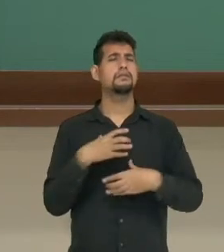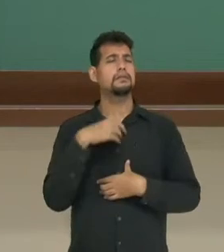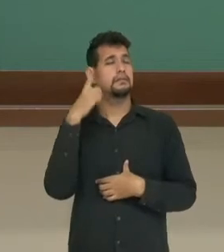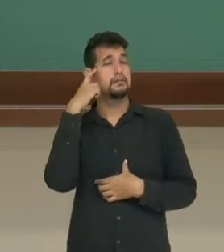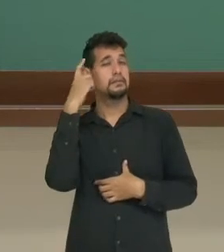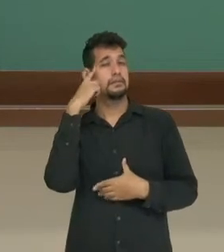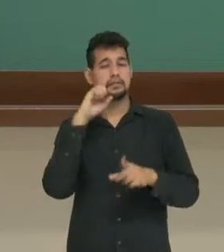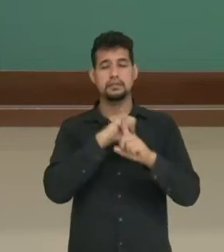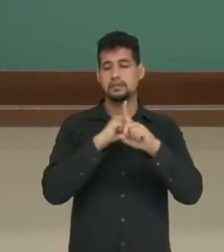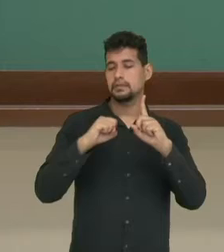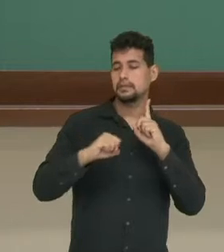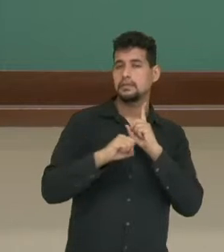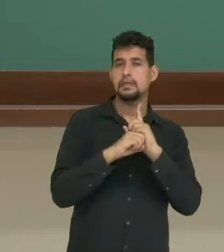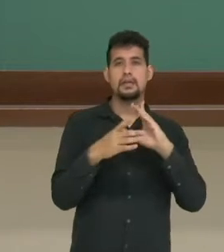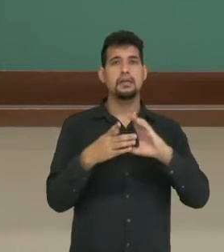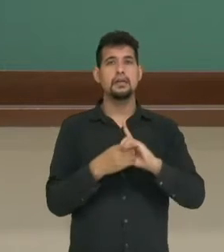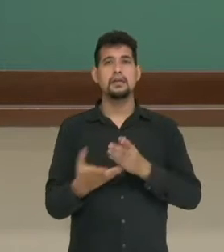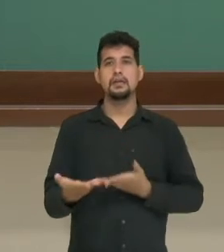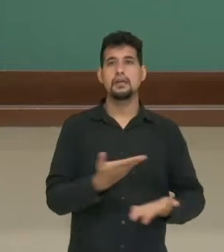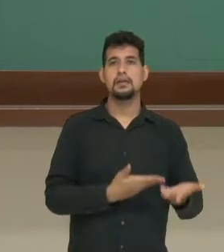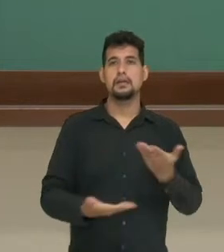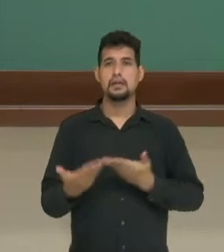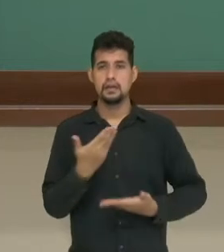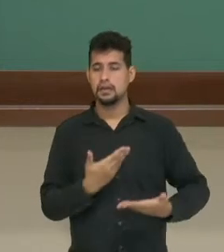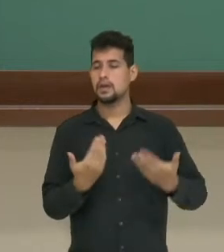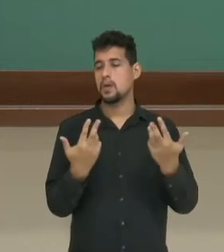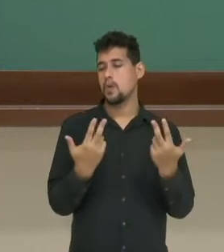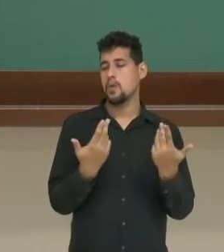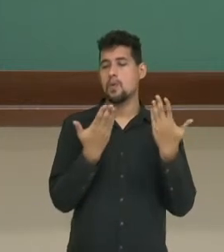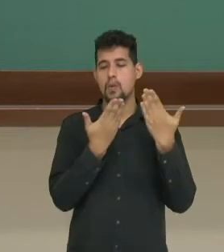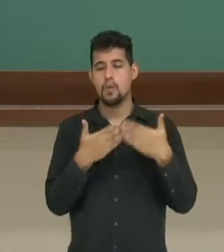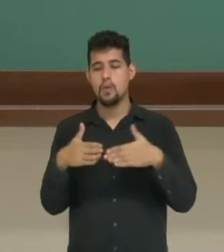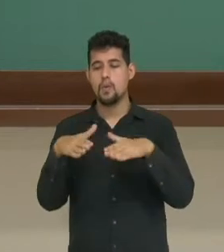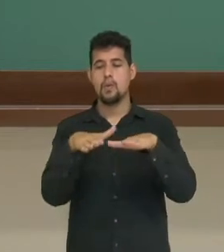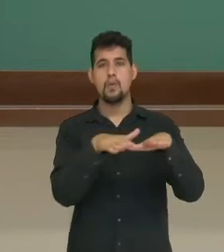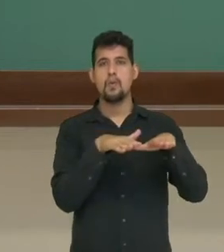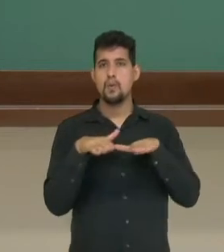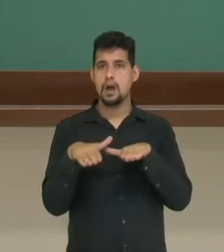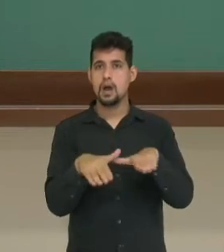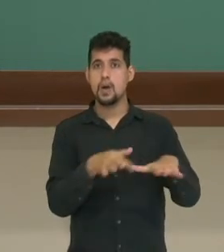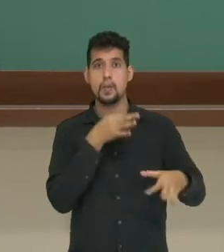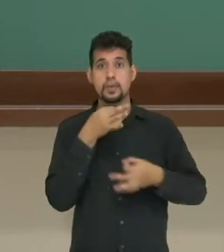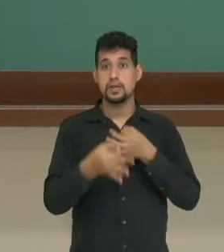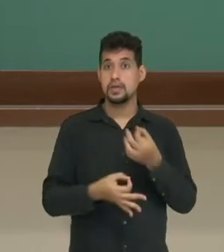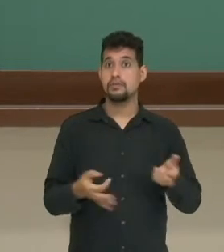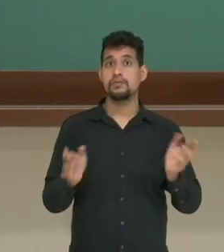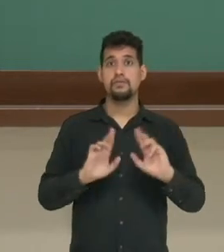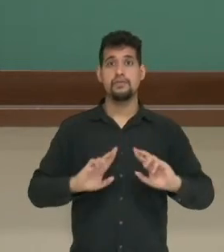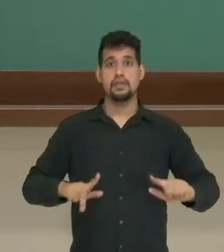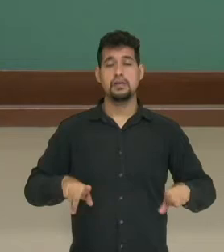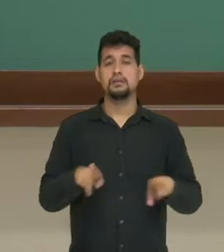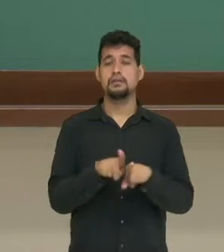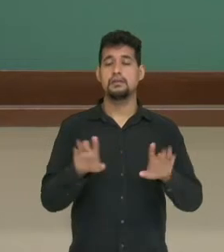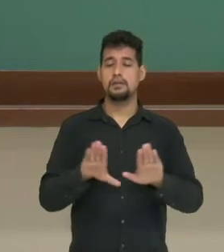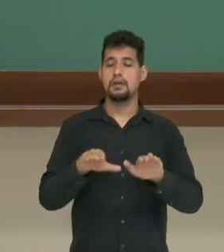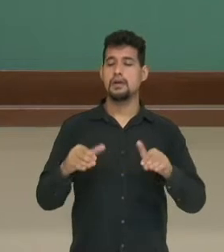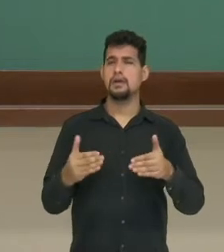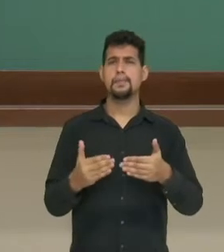uma sociedade mais democrática, de uma sociedade igualitária, contrária, portanto, ao regime